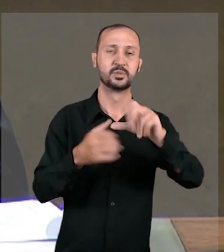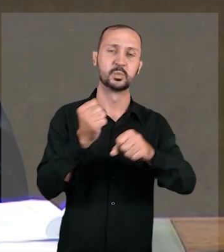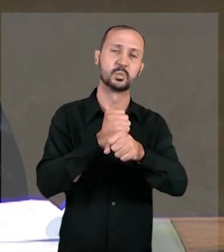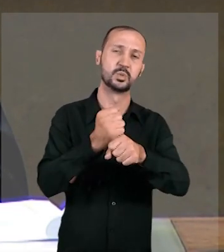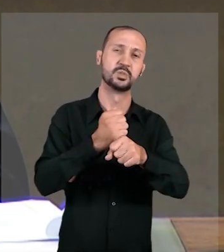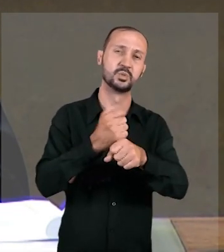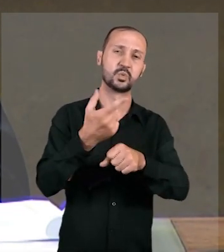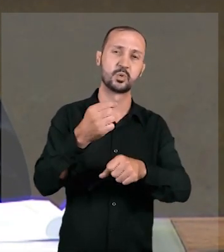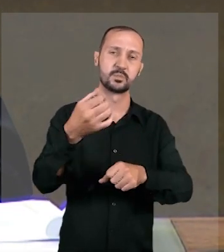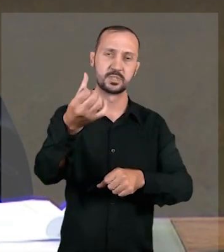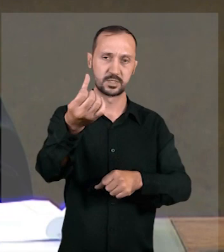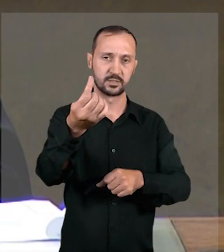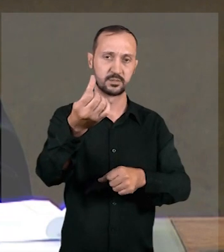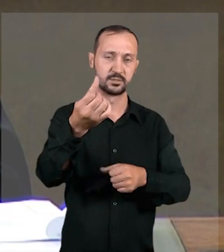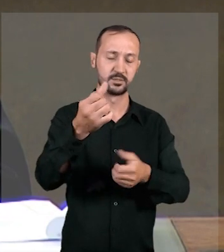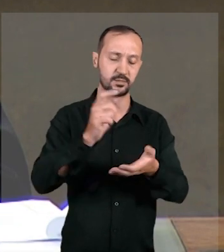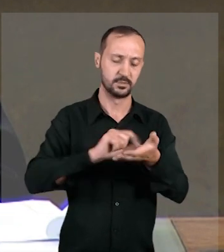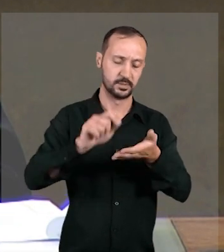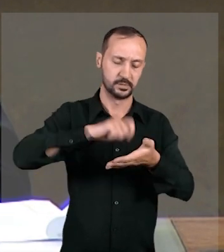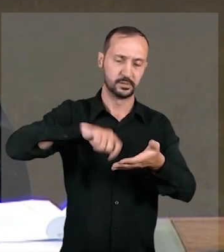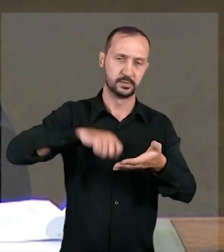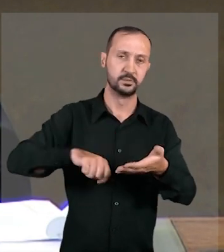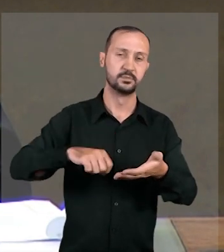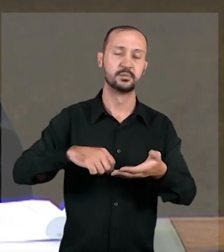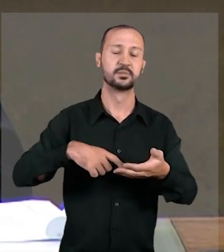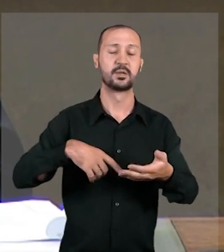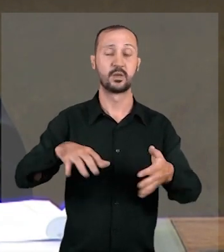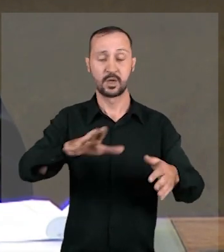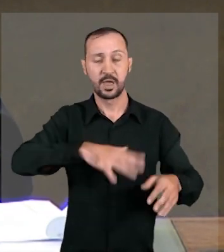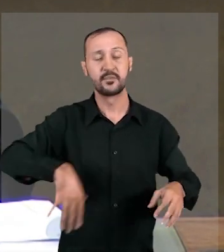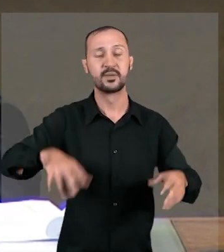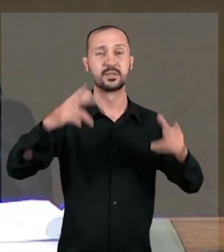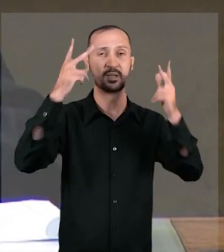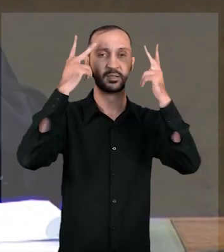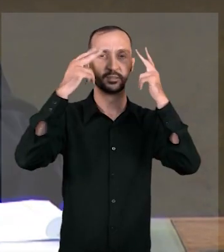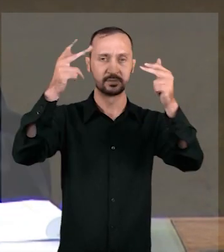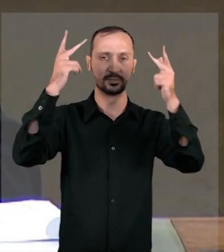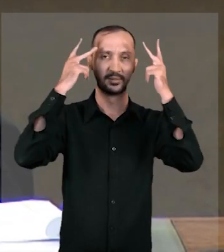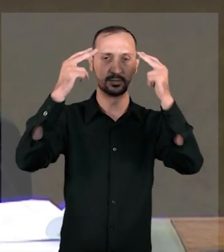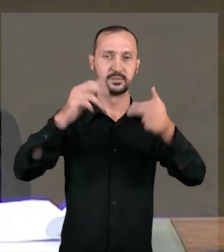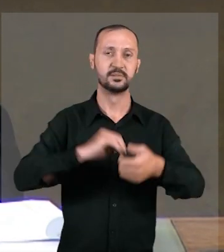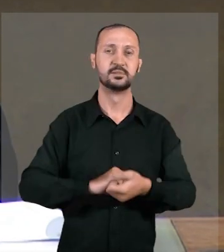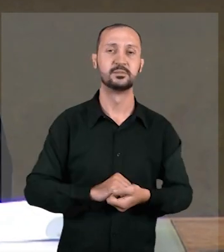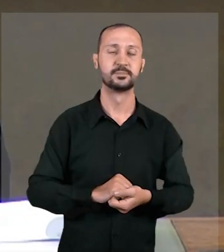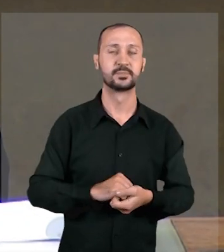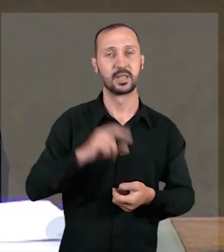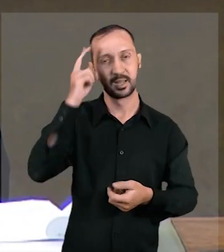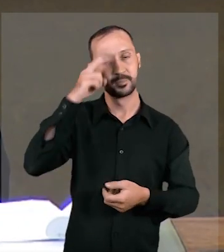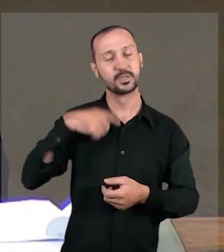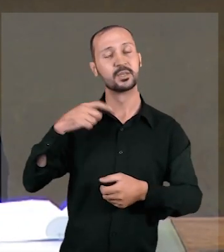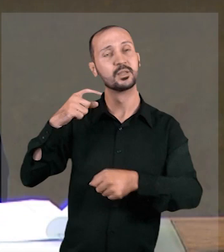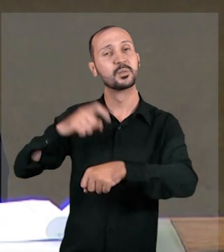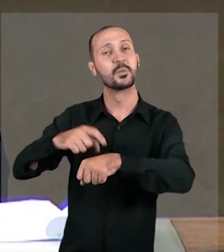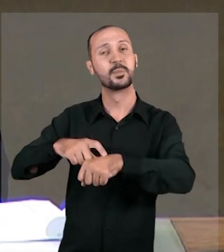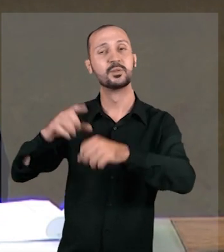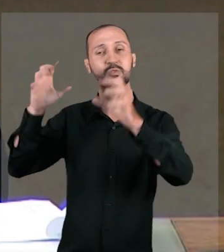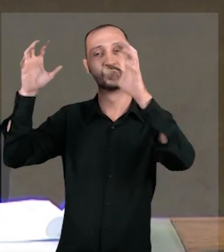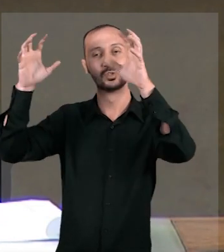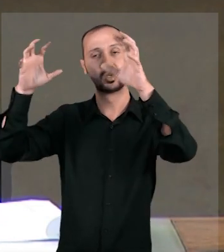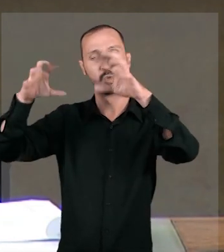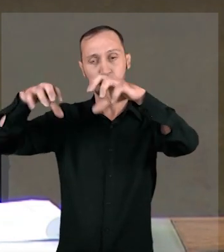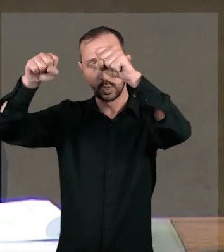em 2006, quando estava tudo tranquilo. Me lembro de ter dito, na época da seca, que a gente conserta o